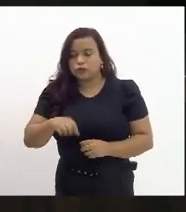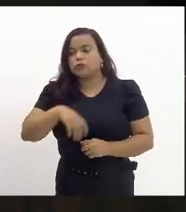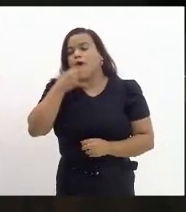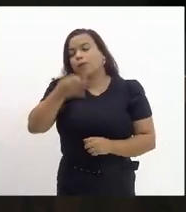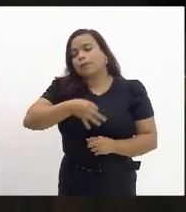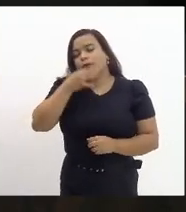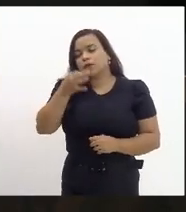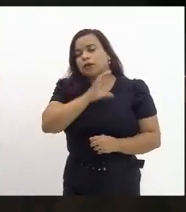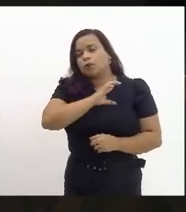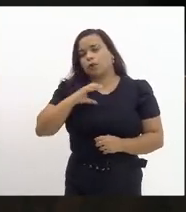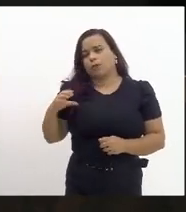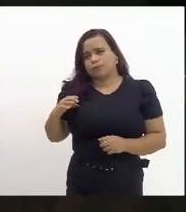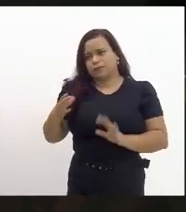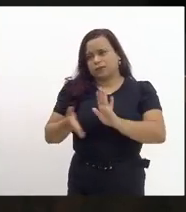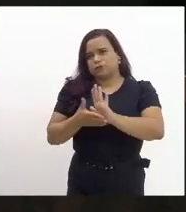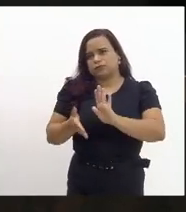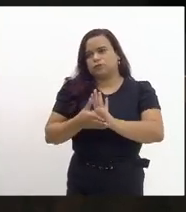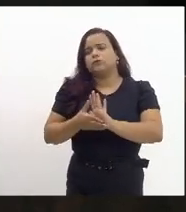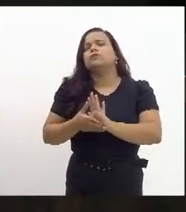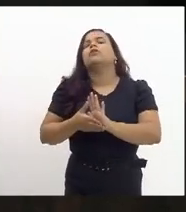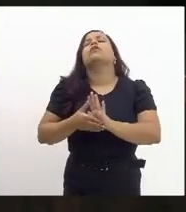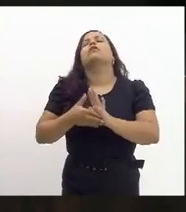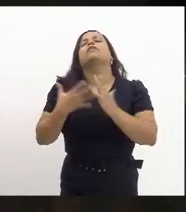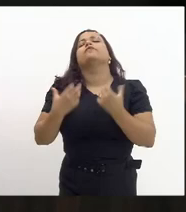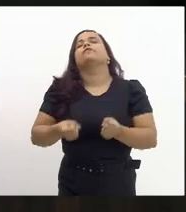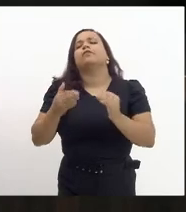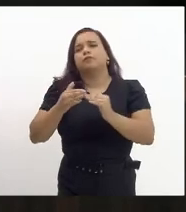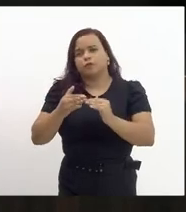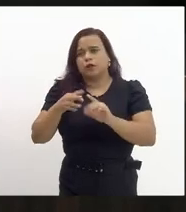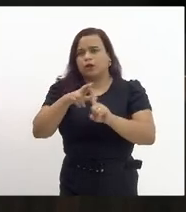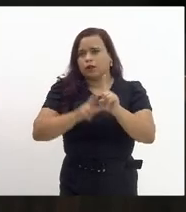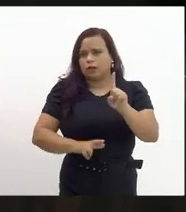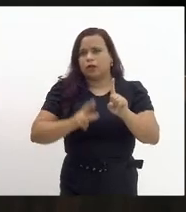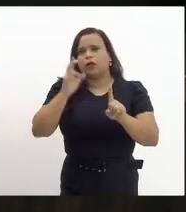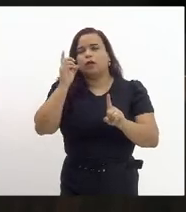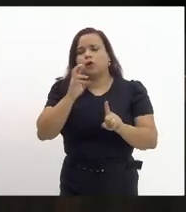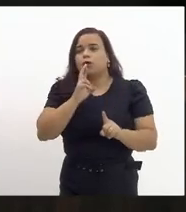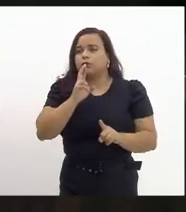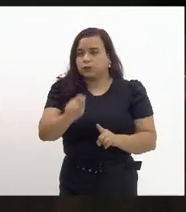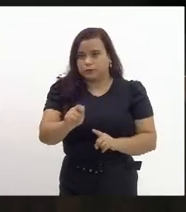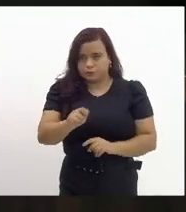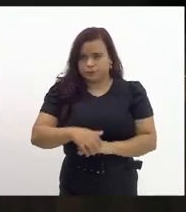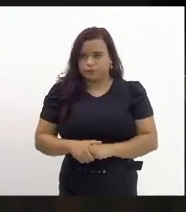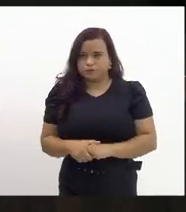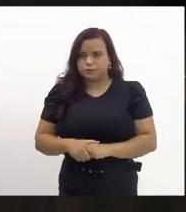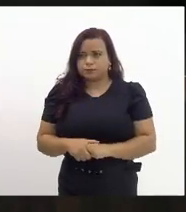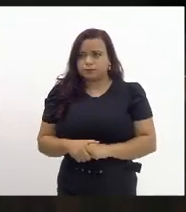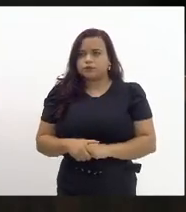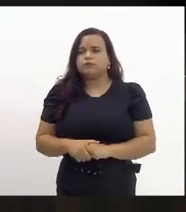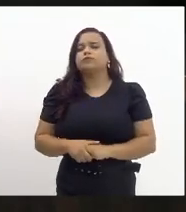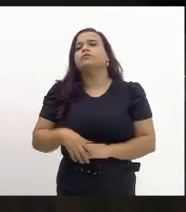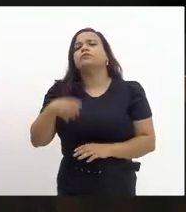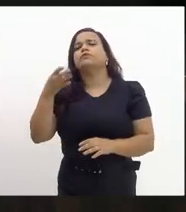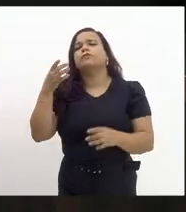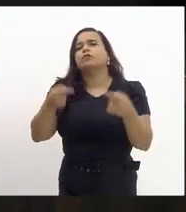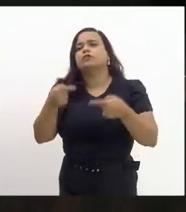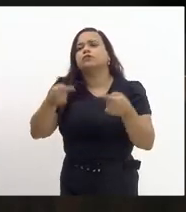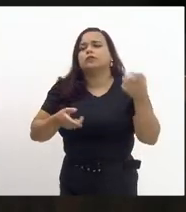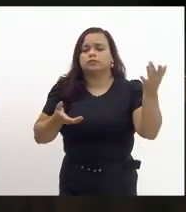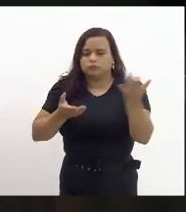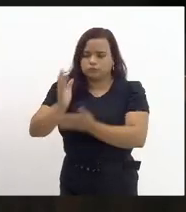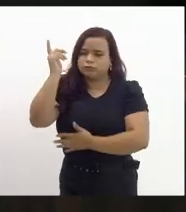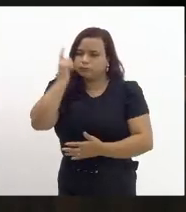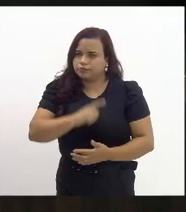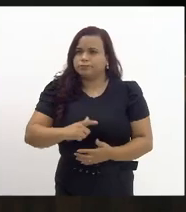favorável, relator deputado Rodrigo Amorim. Em discussão, não havendo quem queira discutir, encerrada a discussão, em votação, os senhores que aprovam, permaneçam como estão, aprovado,